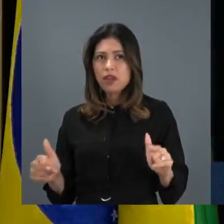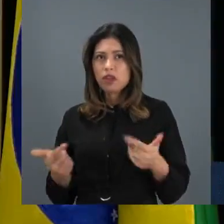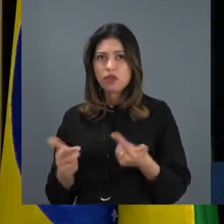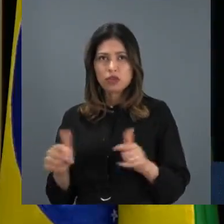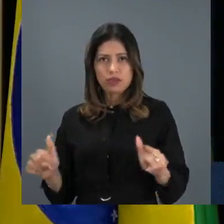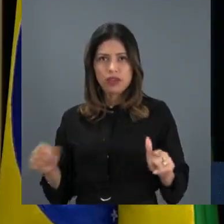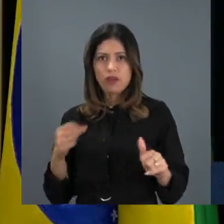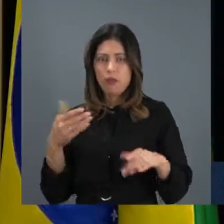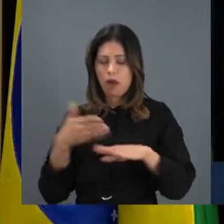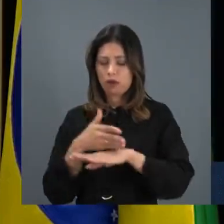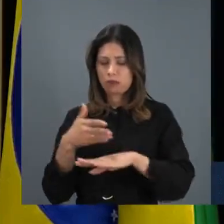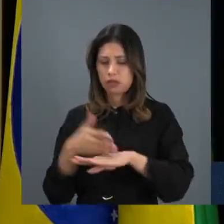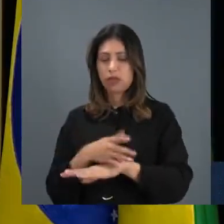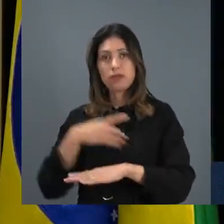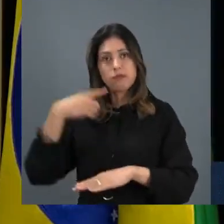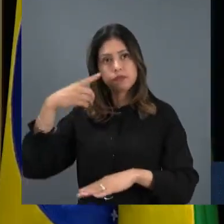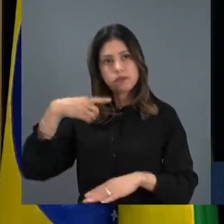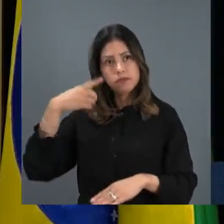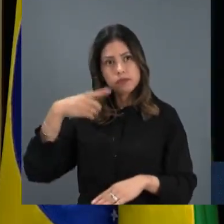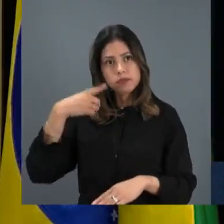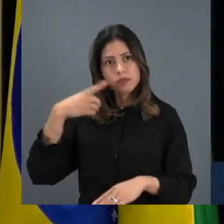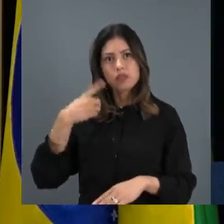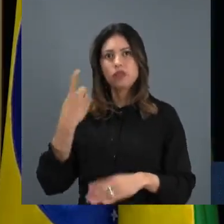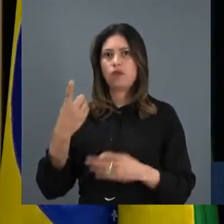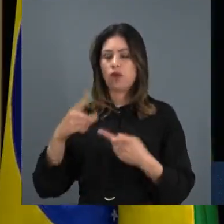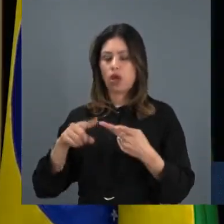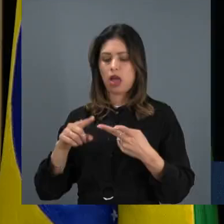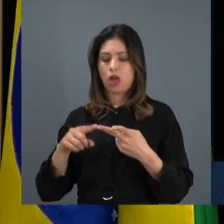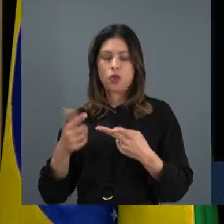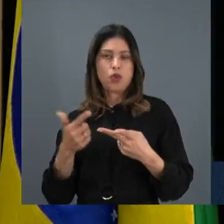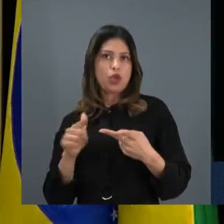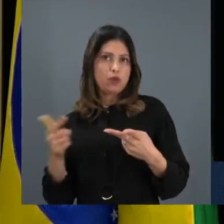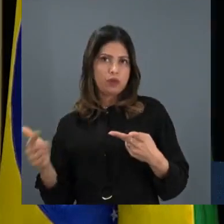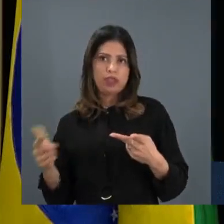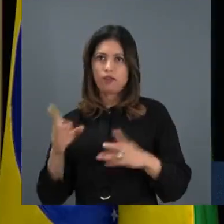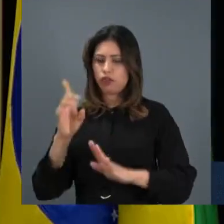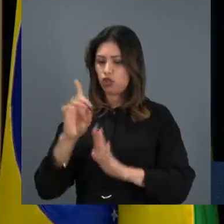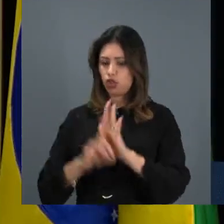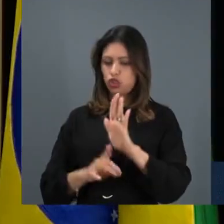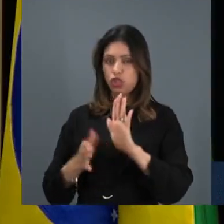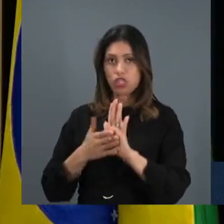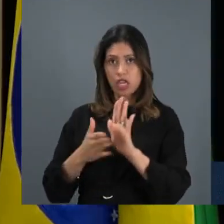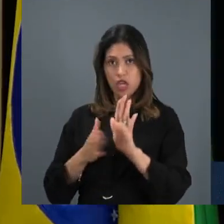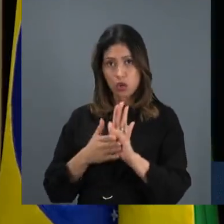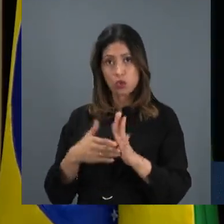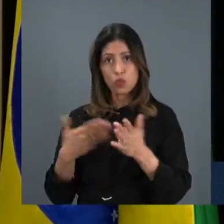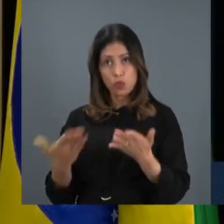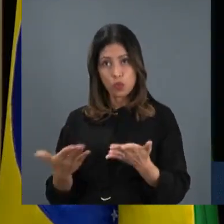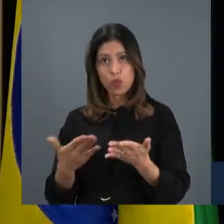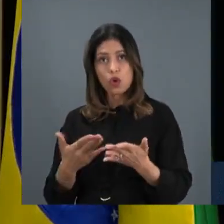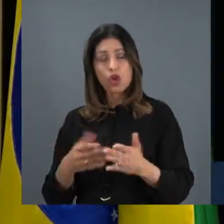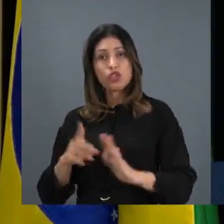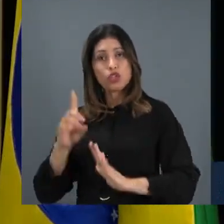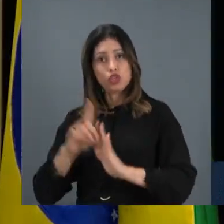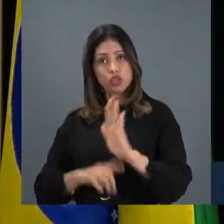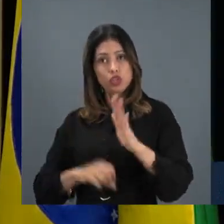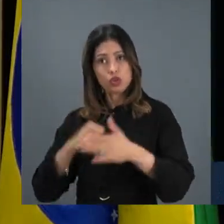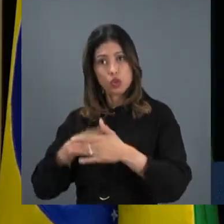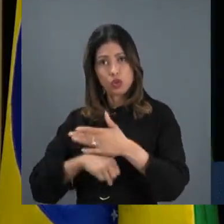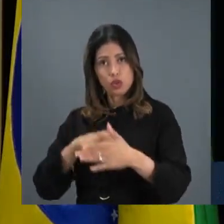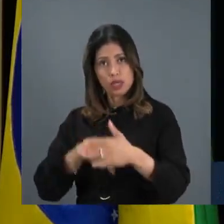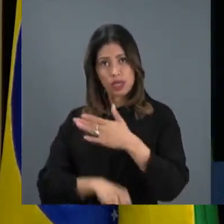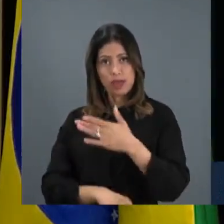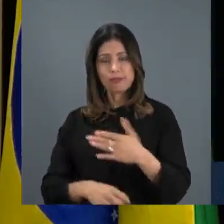acesso a advogado, não tiveram ampla defesa ao contraditório. Um desrespeito completo à nossa